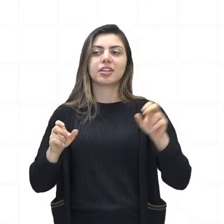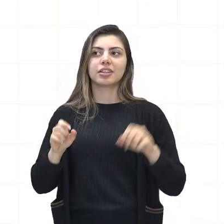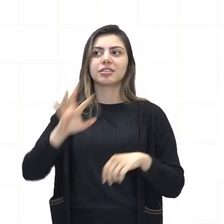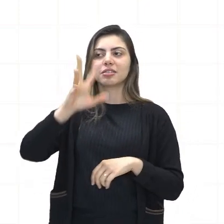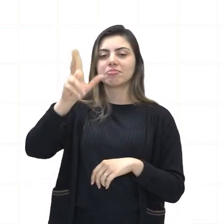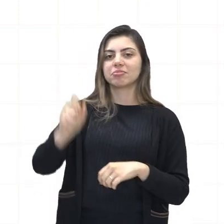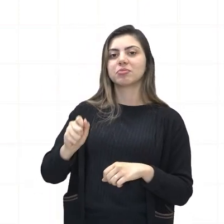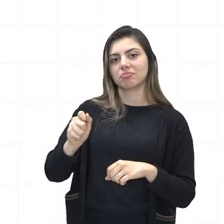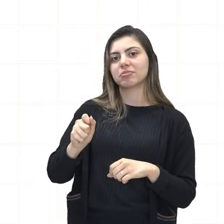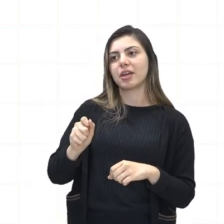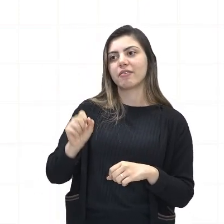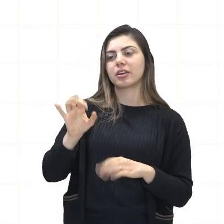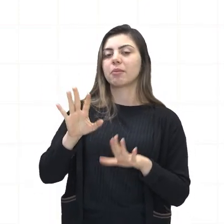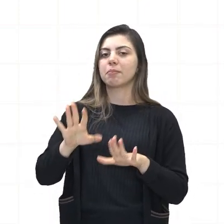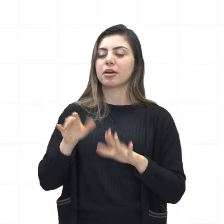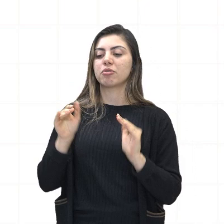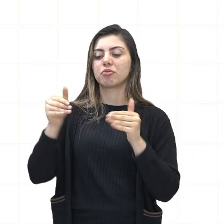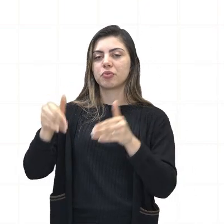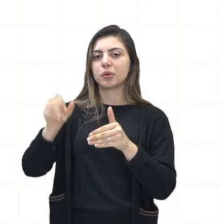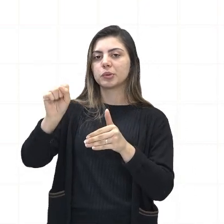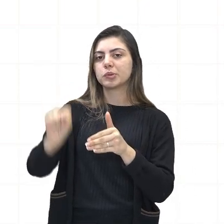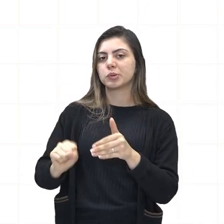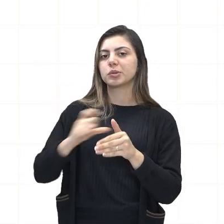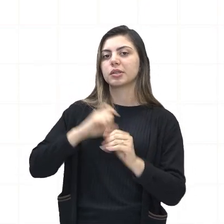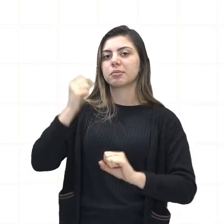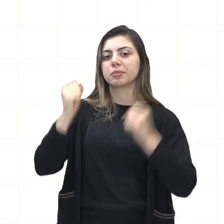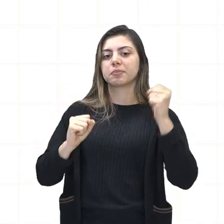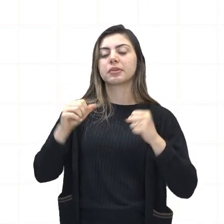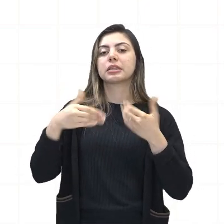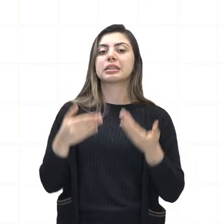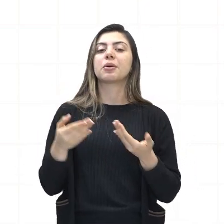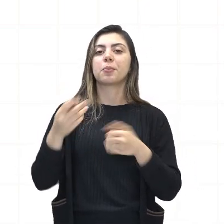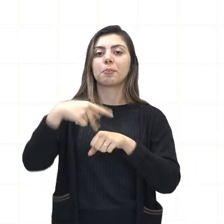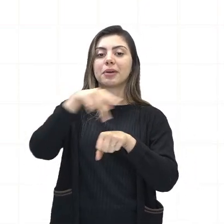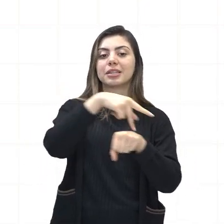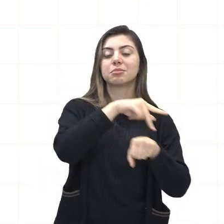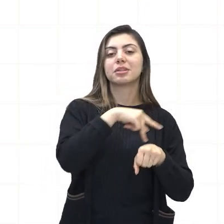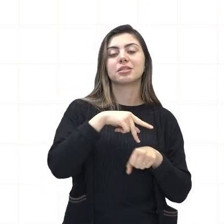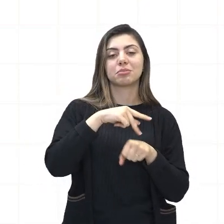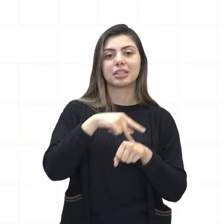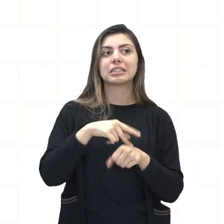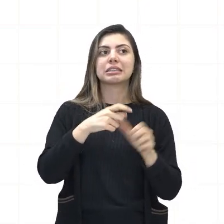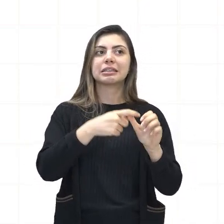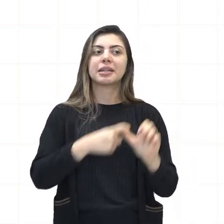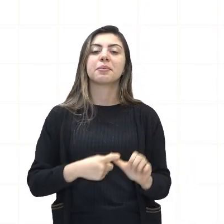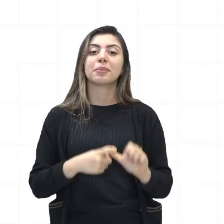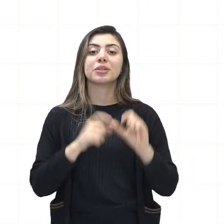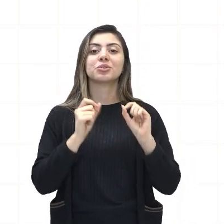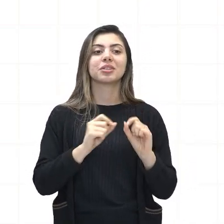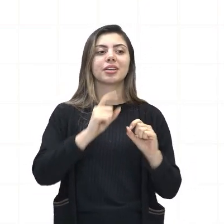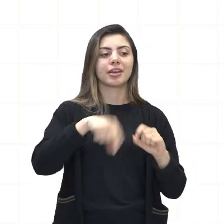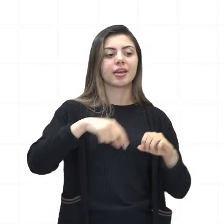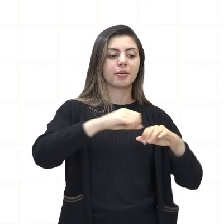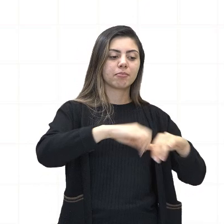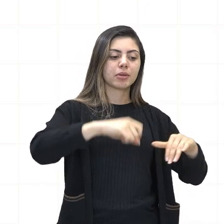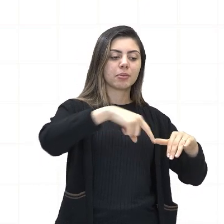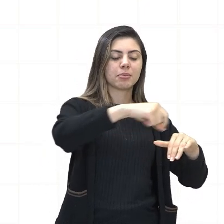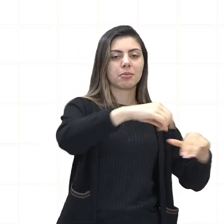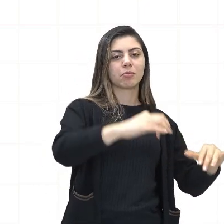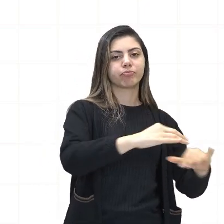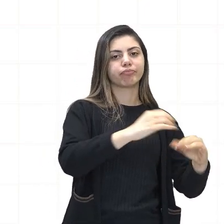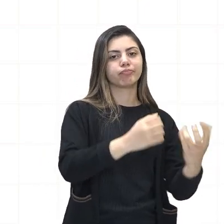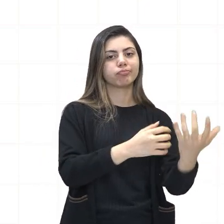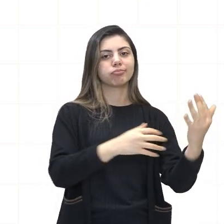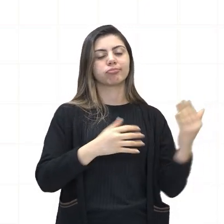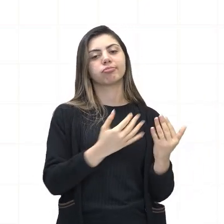de maneira geral, e os restantes dos países ainda dependem ali de agricultura, né, produto primário. Pessoal, então a